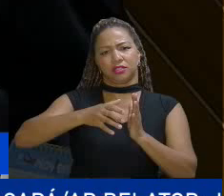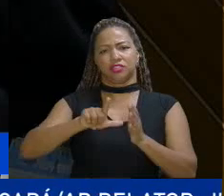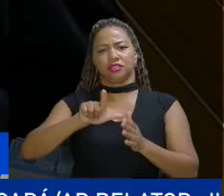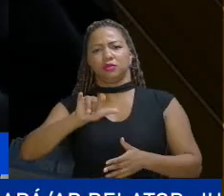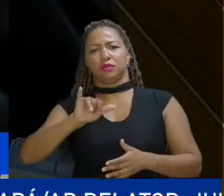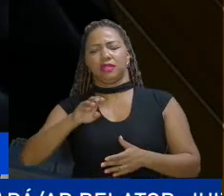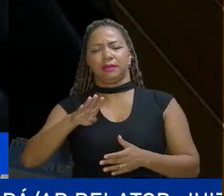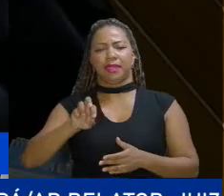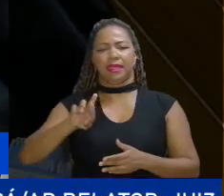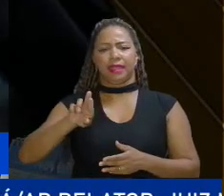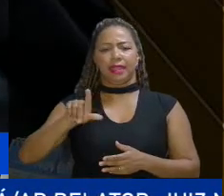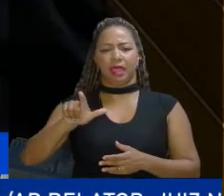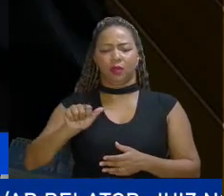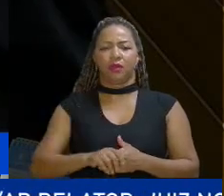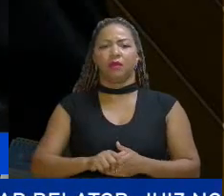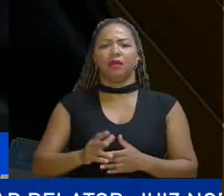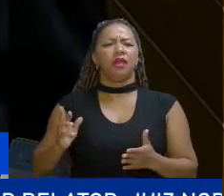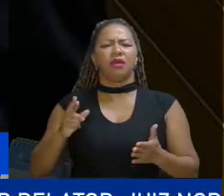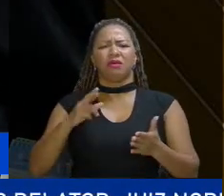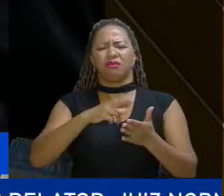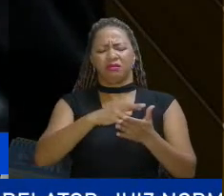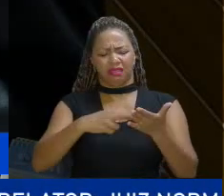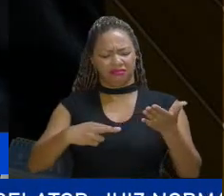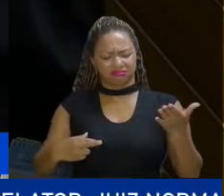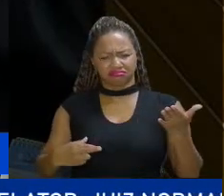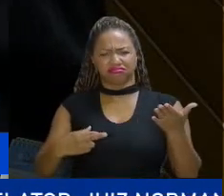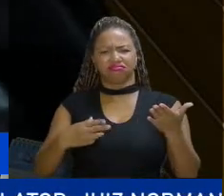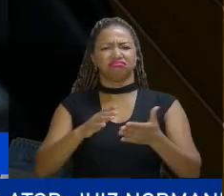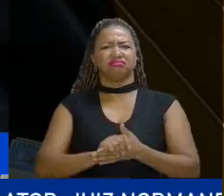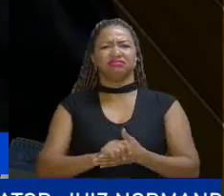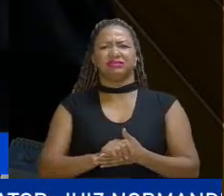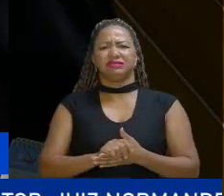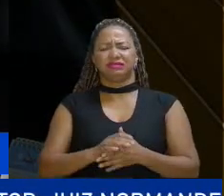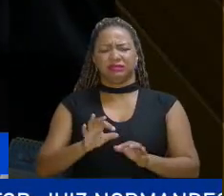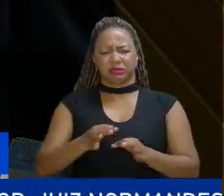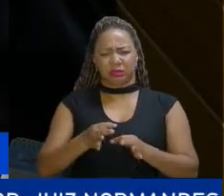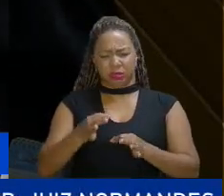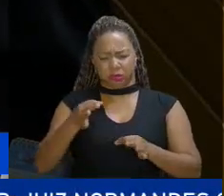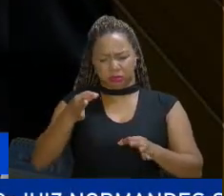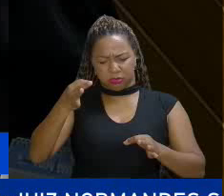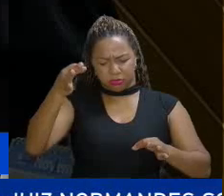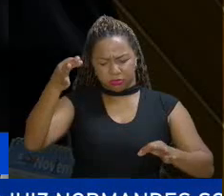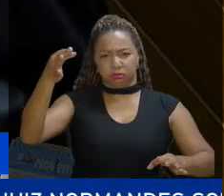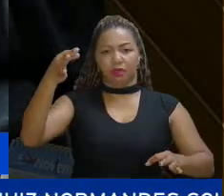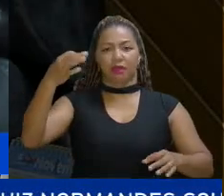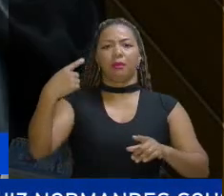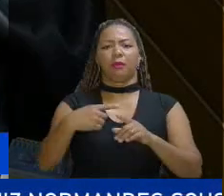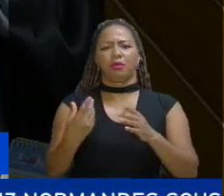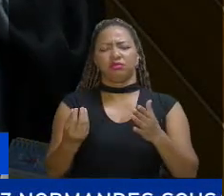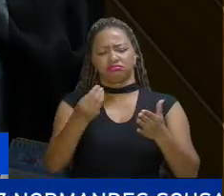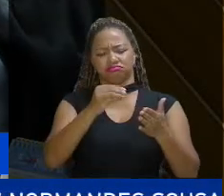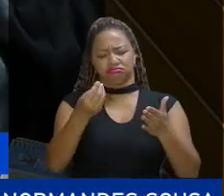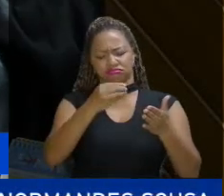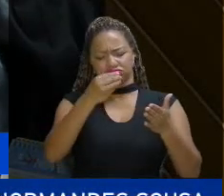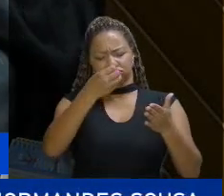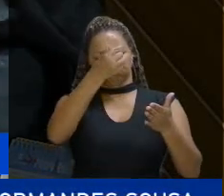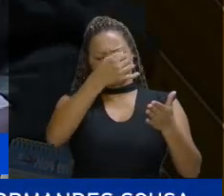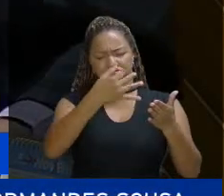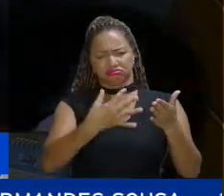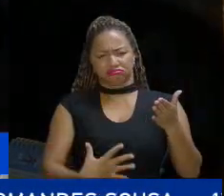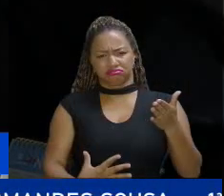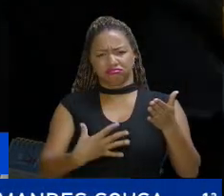um relatório, aliás, o relatório é até um pouco extenso, porque eu menciono os pontos todos que a